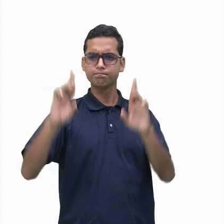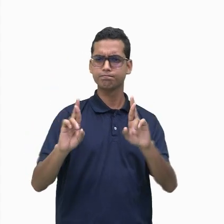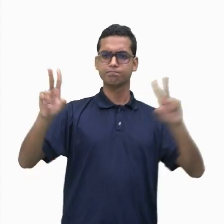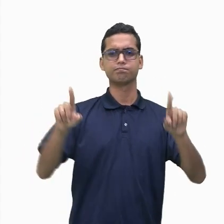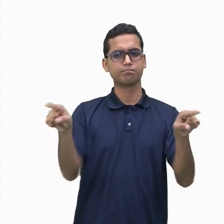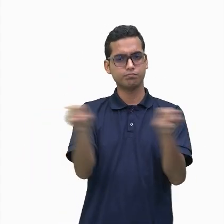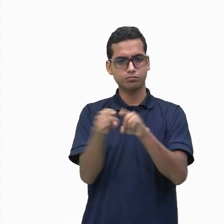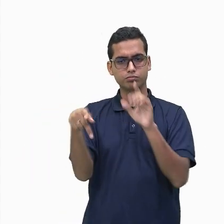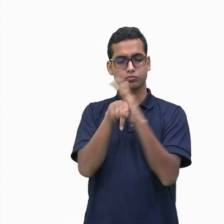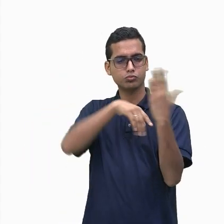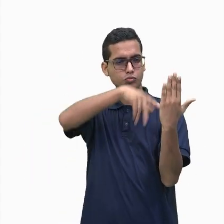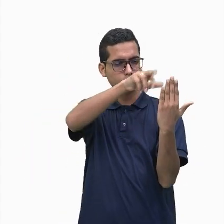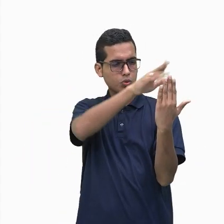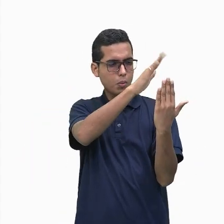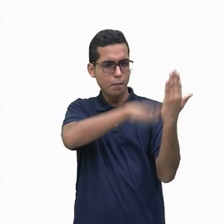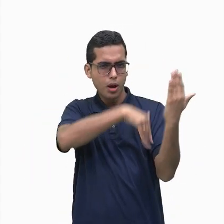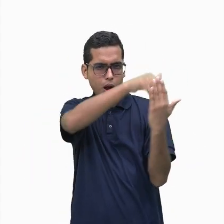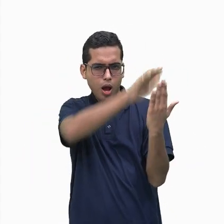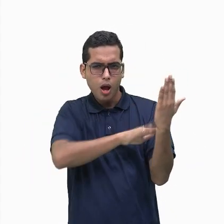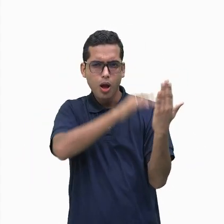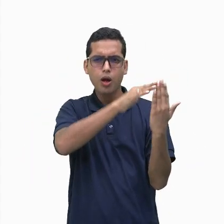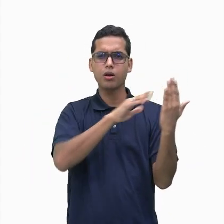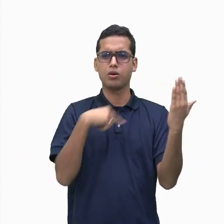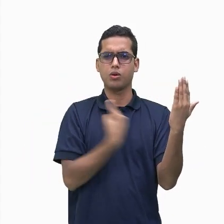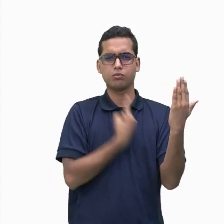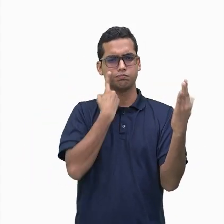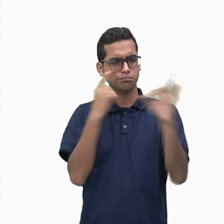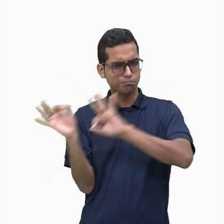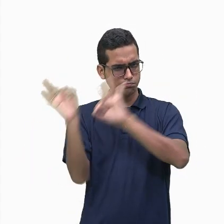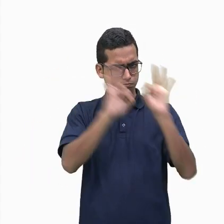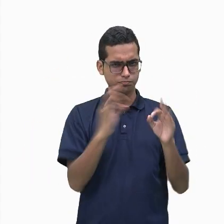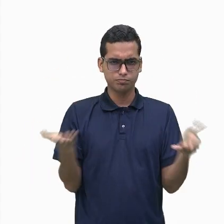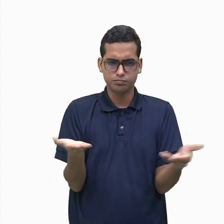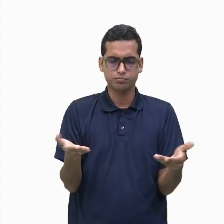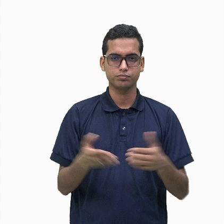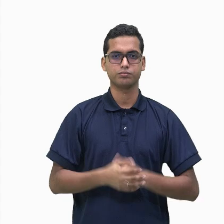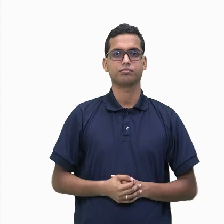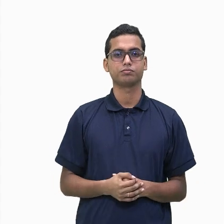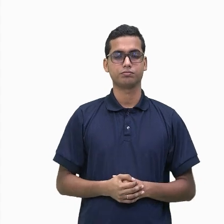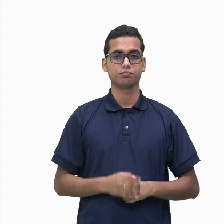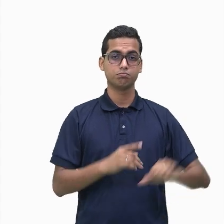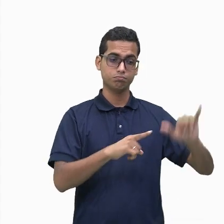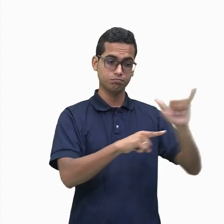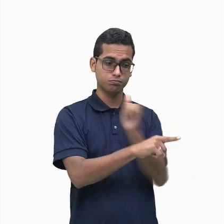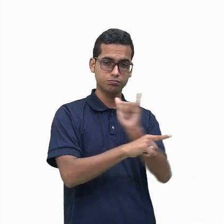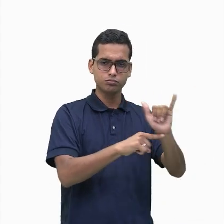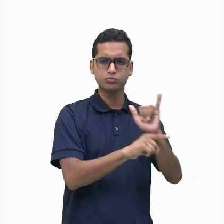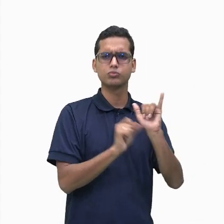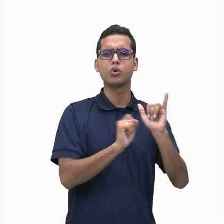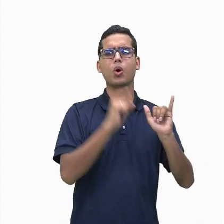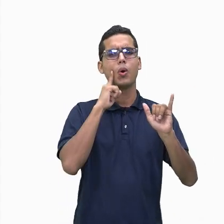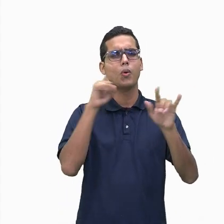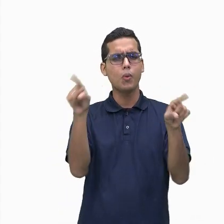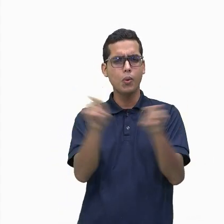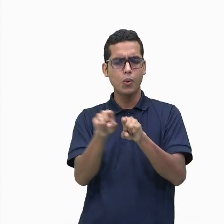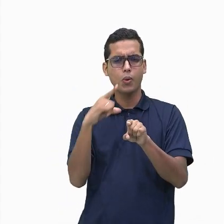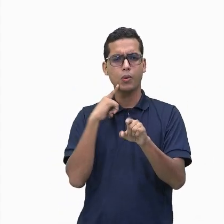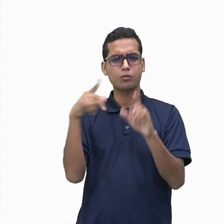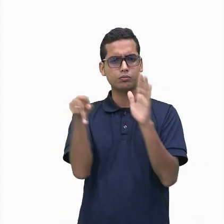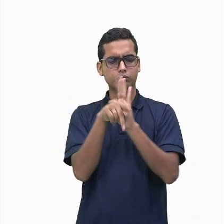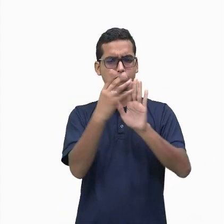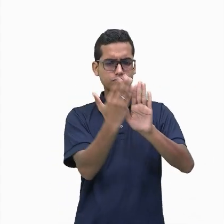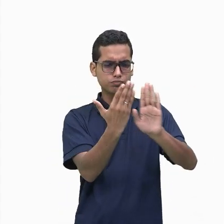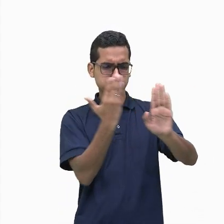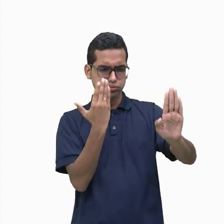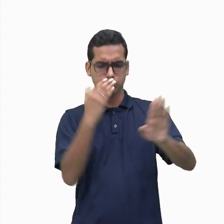da pintura que nós vamos ver daqui a pouquinho. A técnica, né, ela consiste basicamente no alto contraste entre